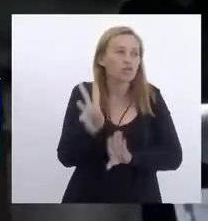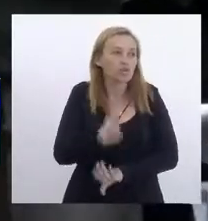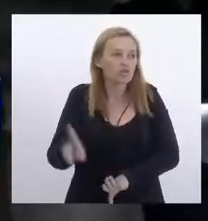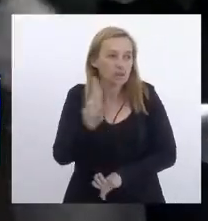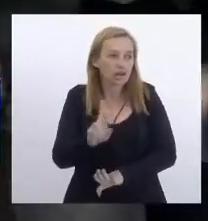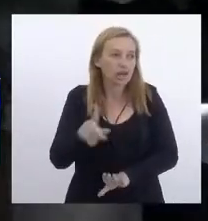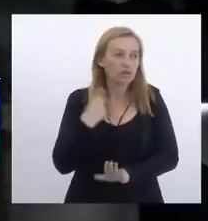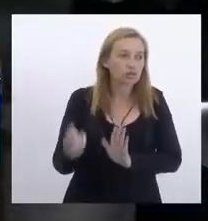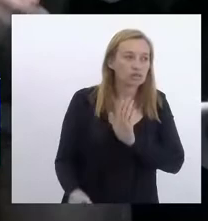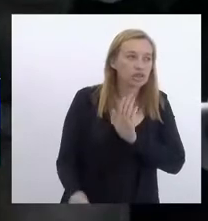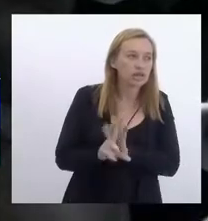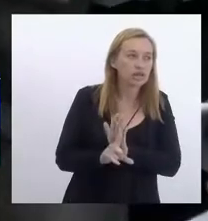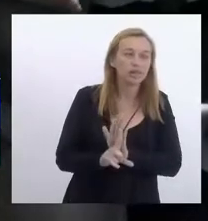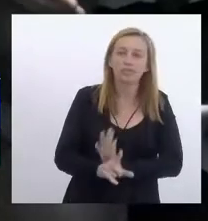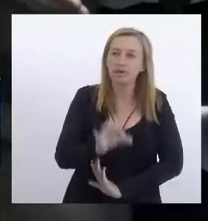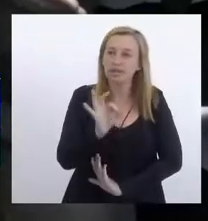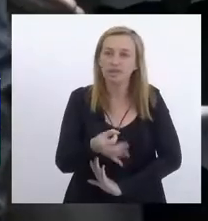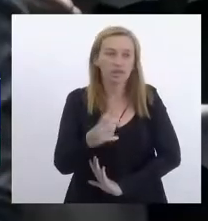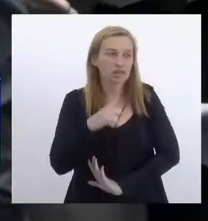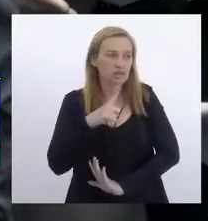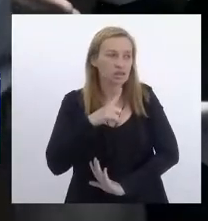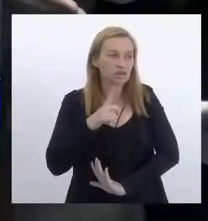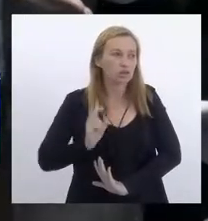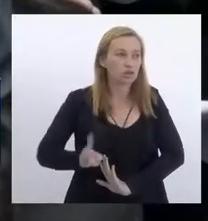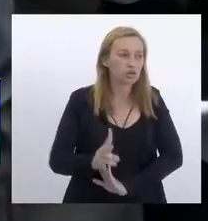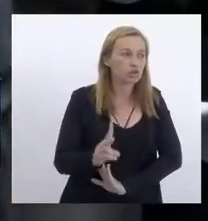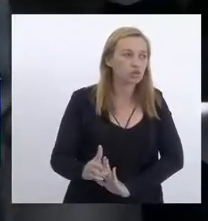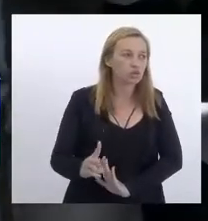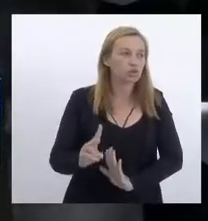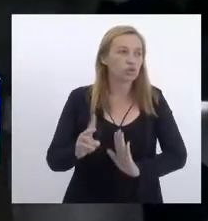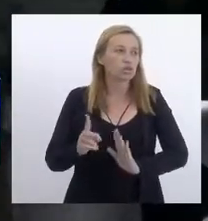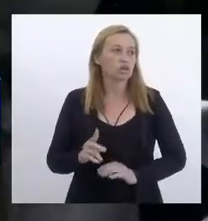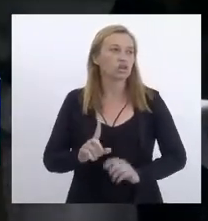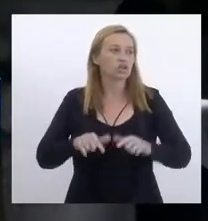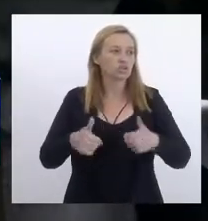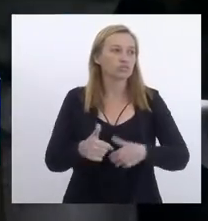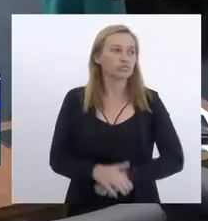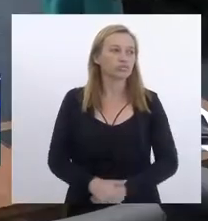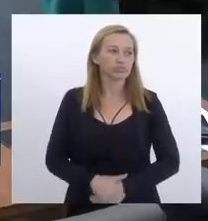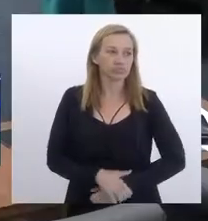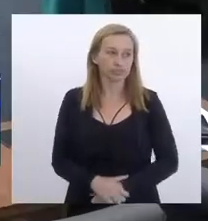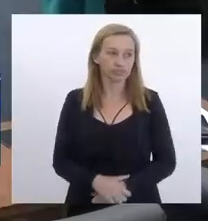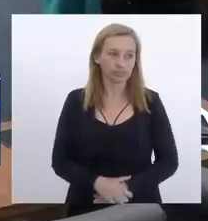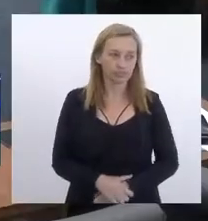nossa lei para garantir que esse Prado Júnior continue funcionando.